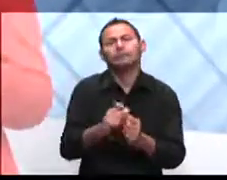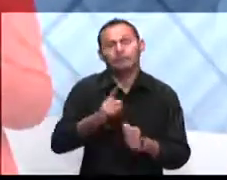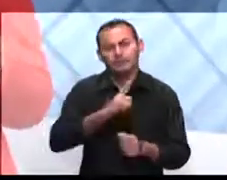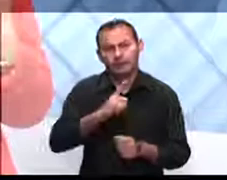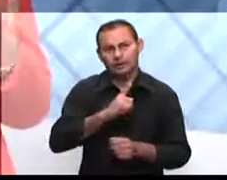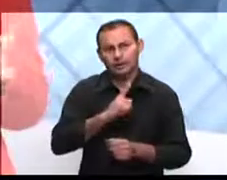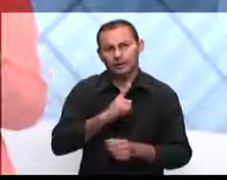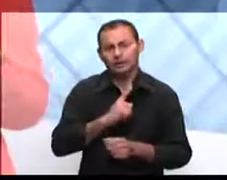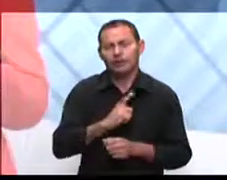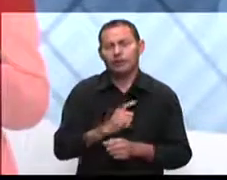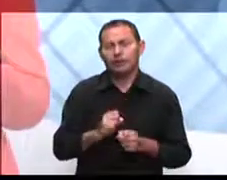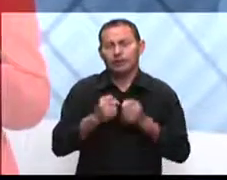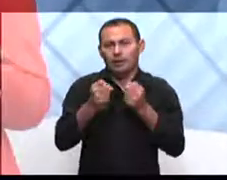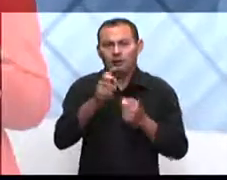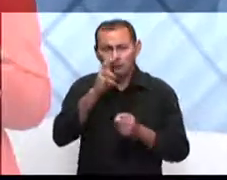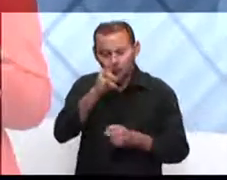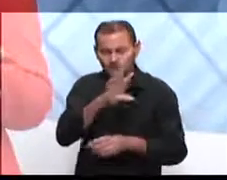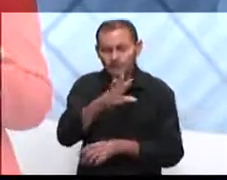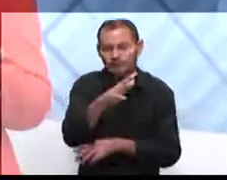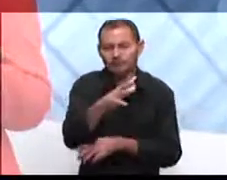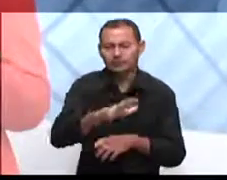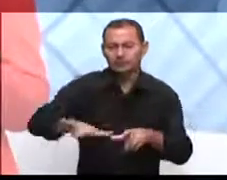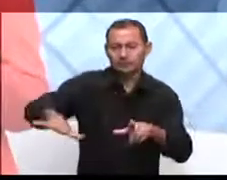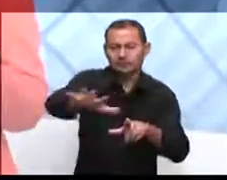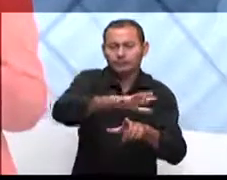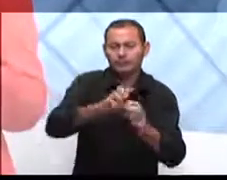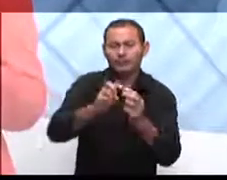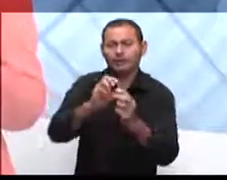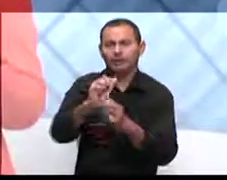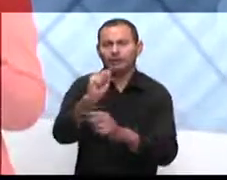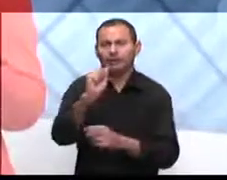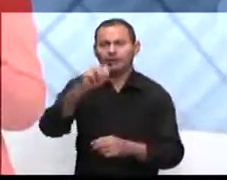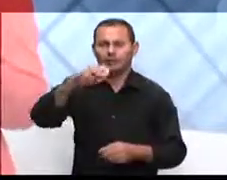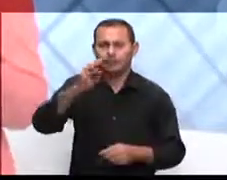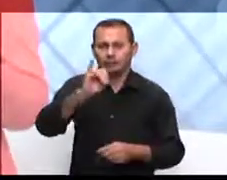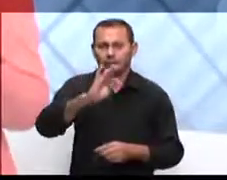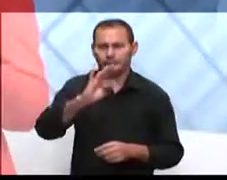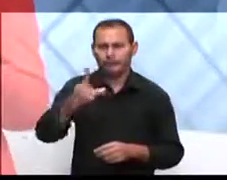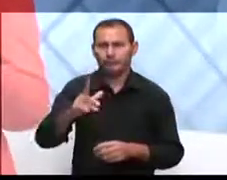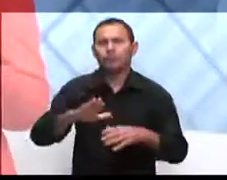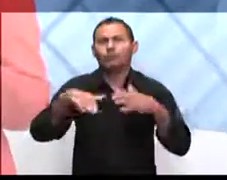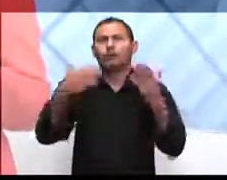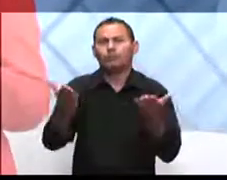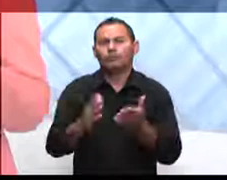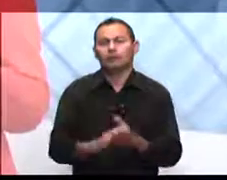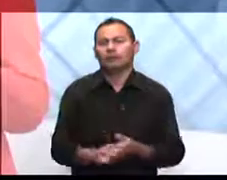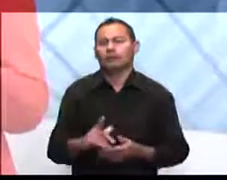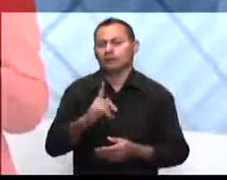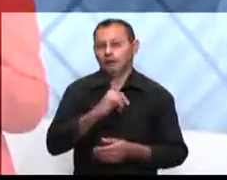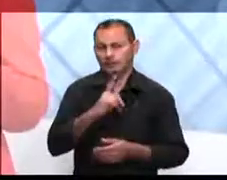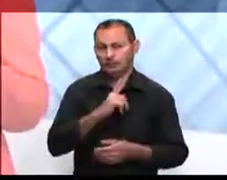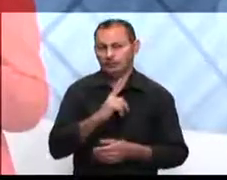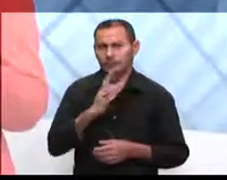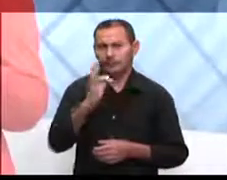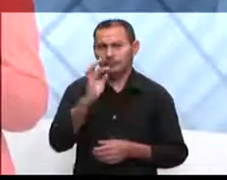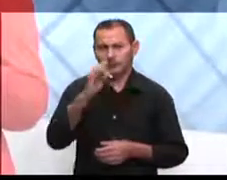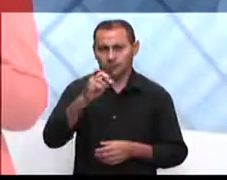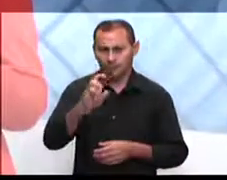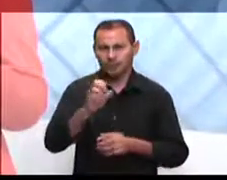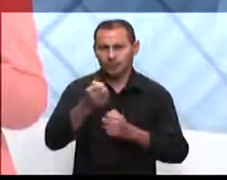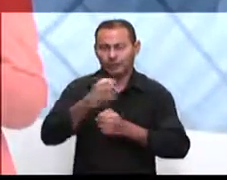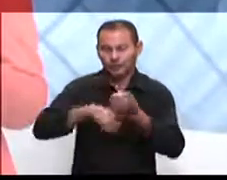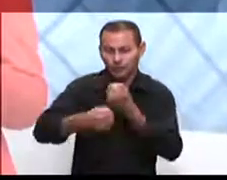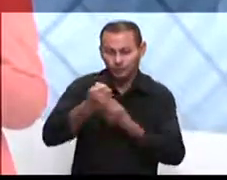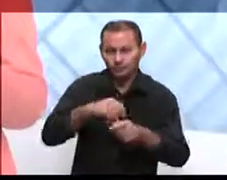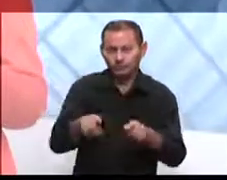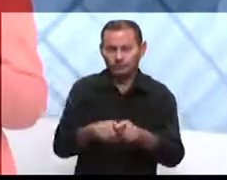existem as forças ambientais. Quais são essas forças, né? Existe ali fator